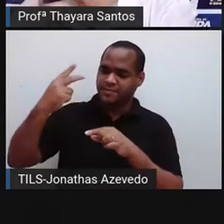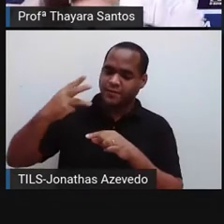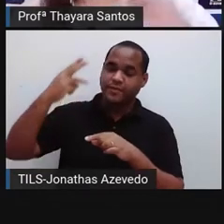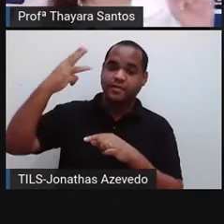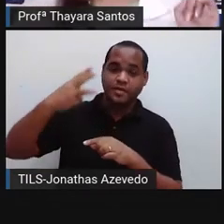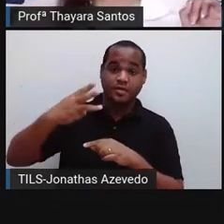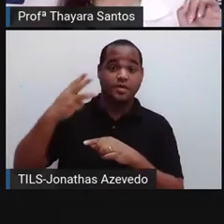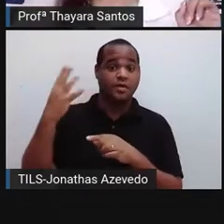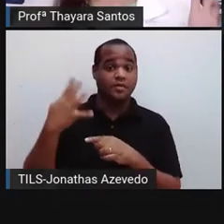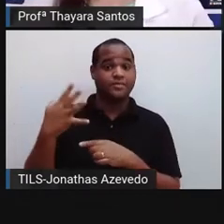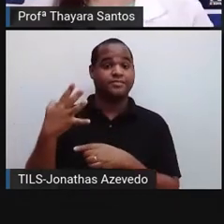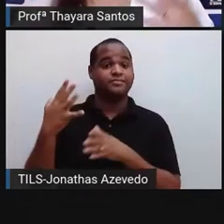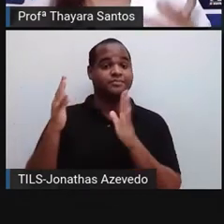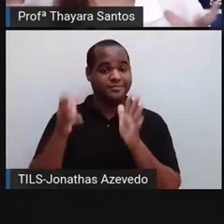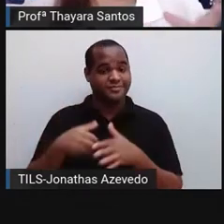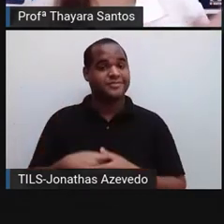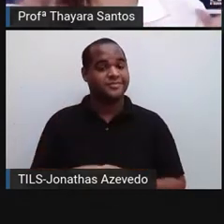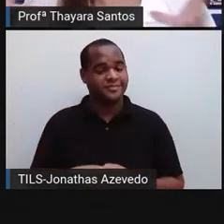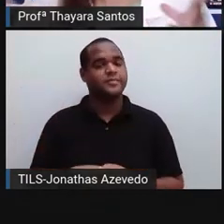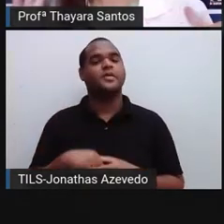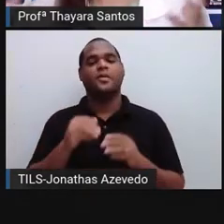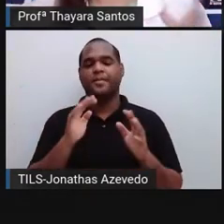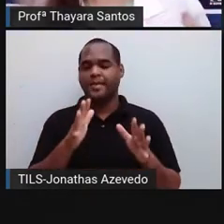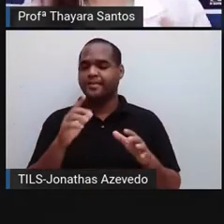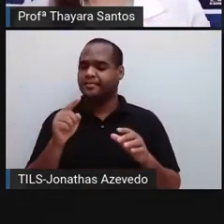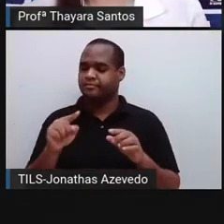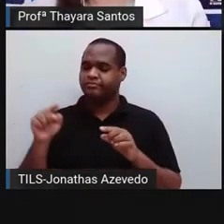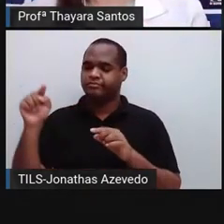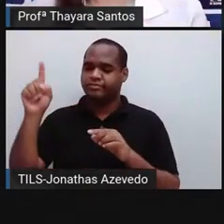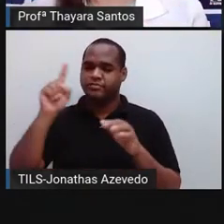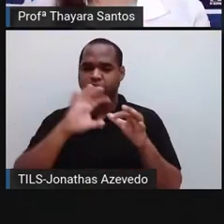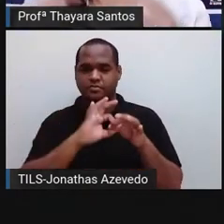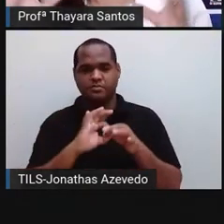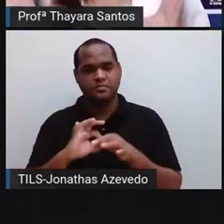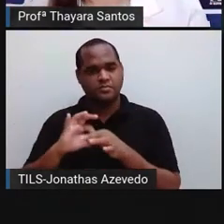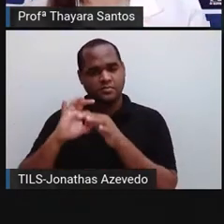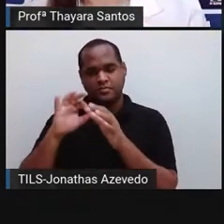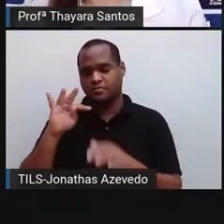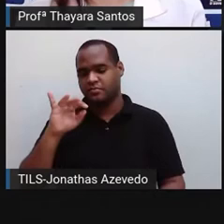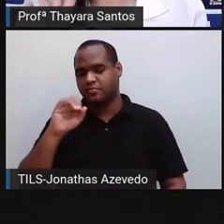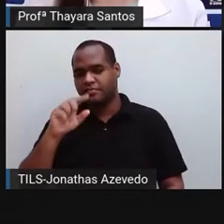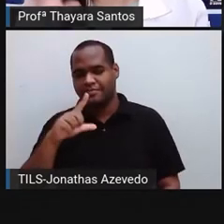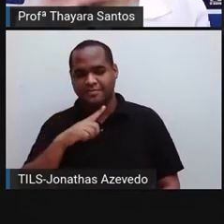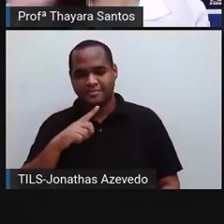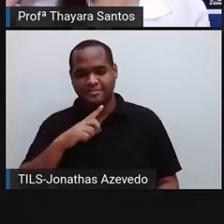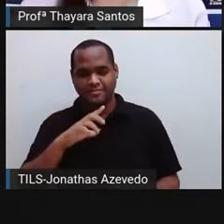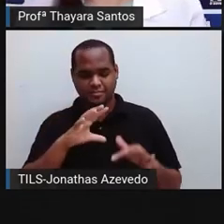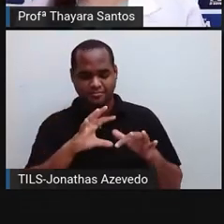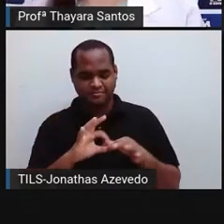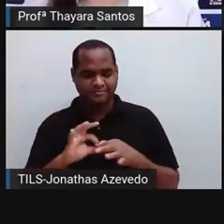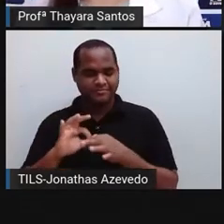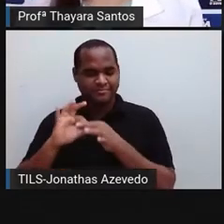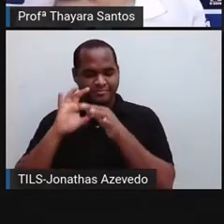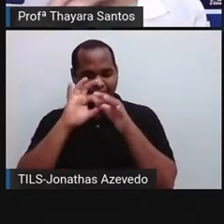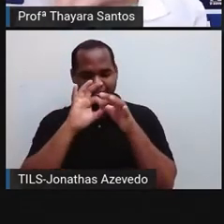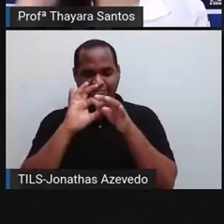ele já está sendo quaternário. Então, isso acontece dentro das teias alimentares. O organismo vai mudando o nível trófico dele, a posição